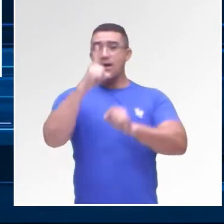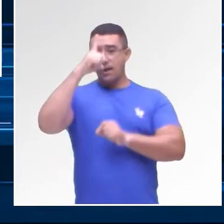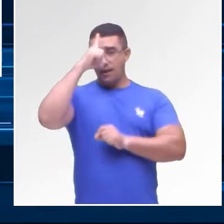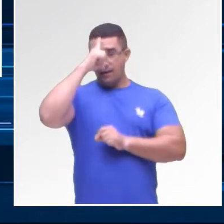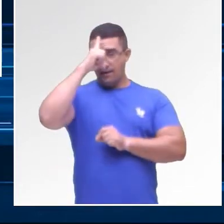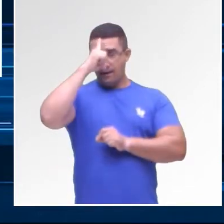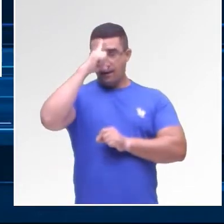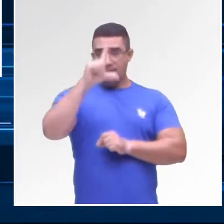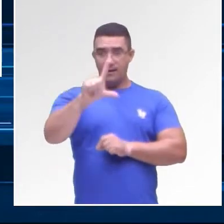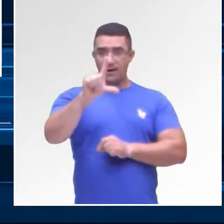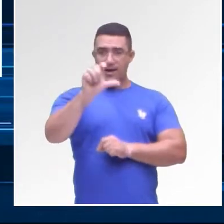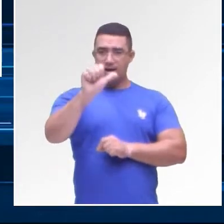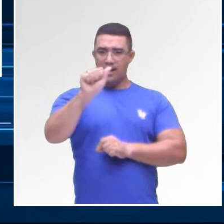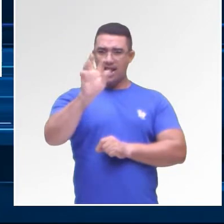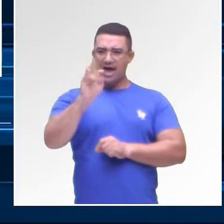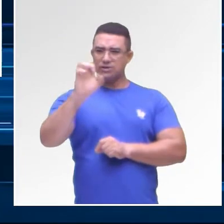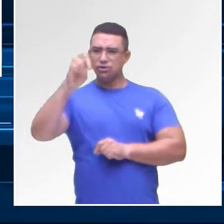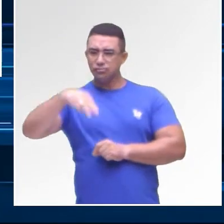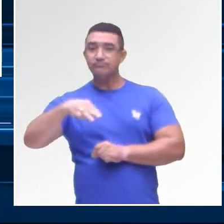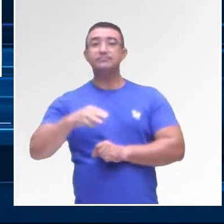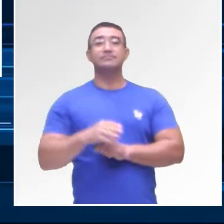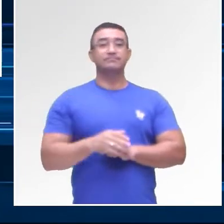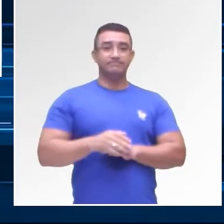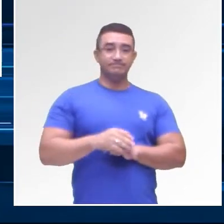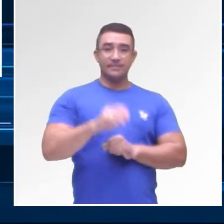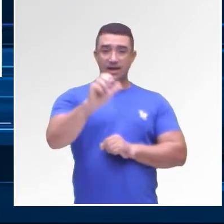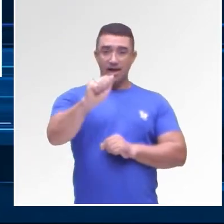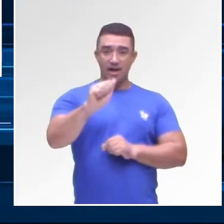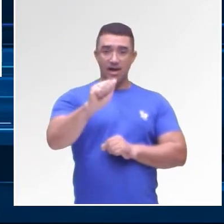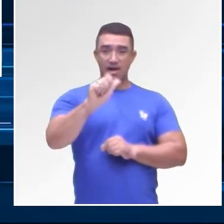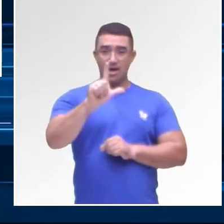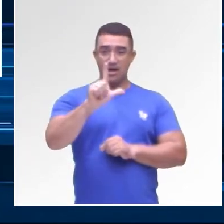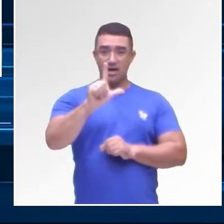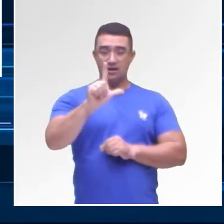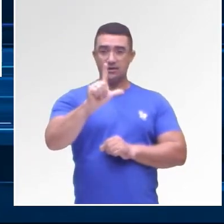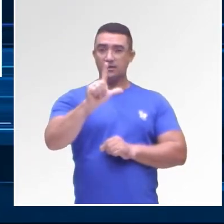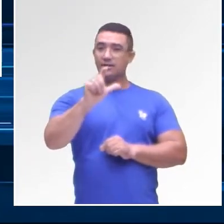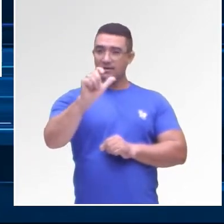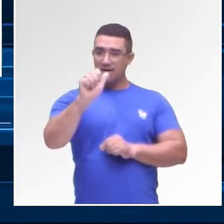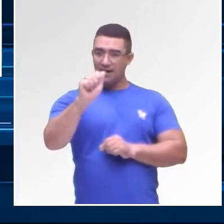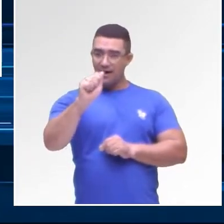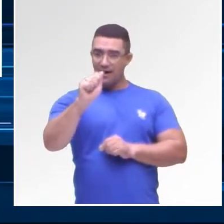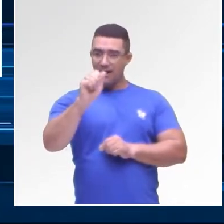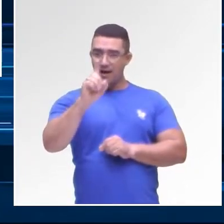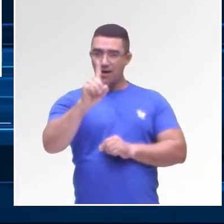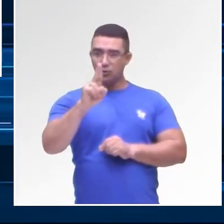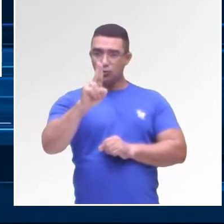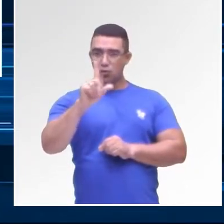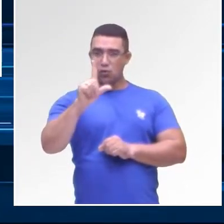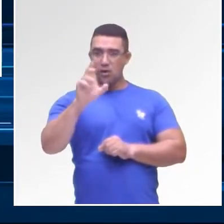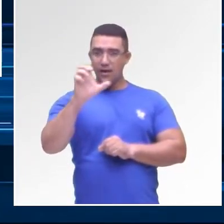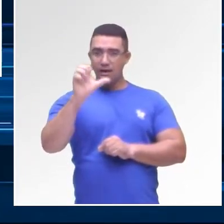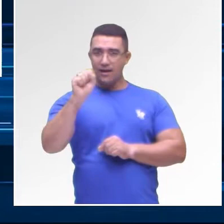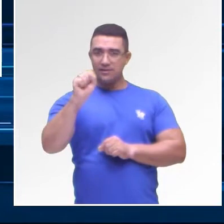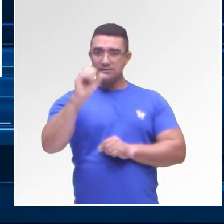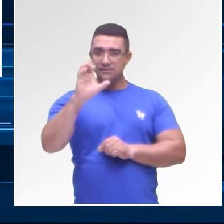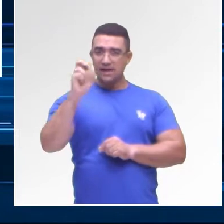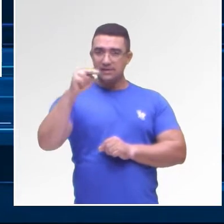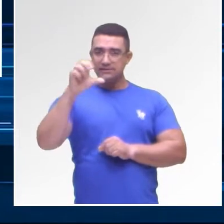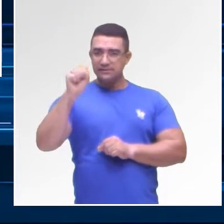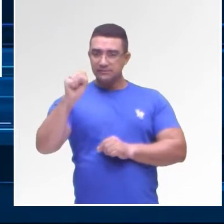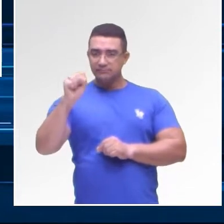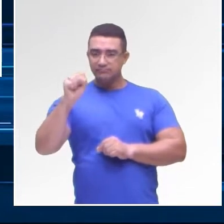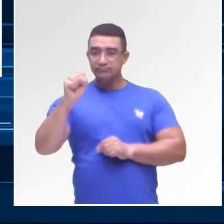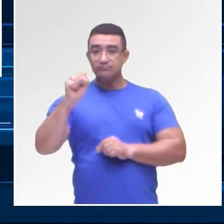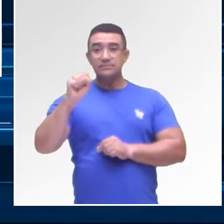latim adolescens ou adolescens, que significa crescer. E essa fase, ela